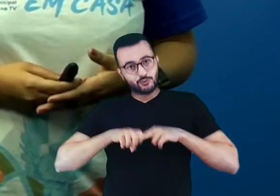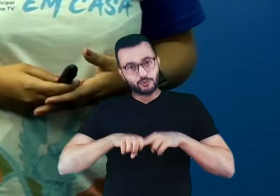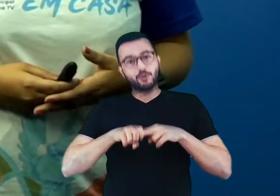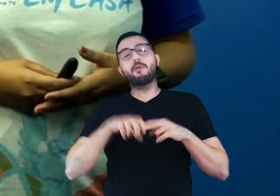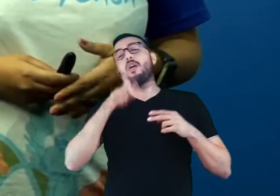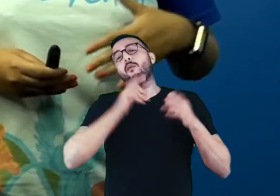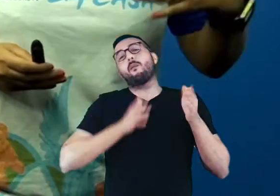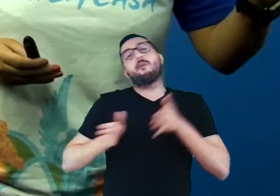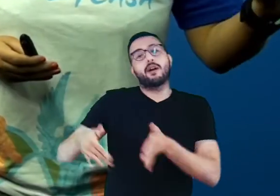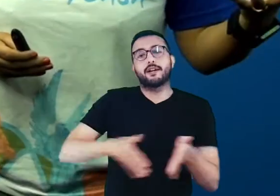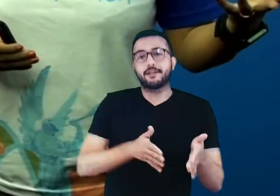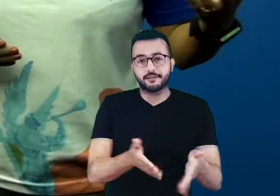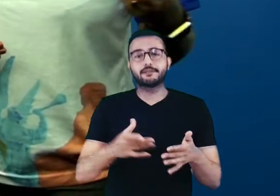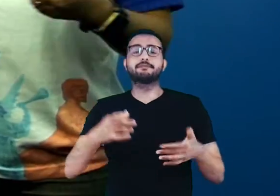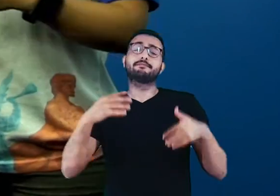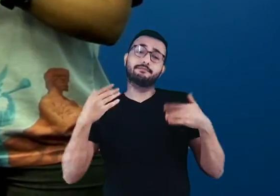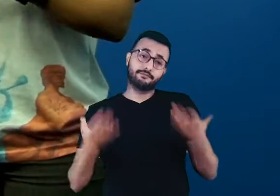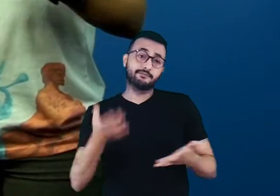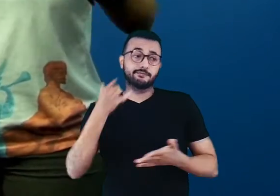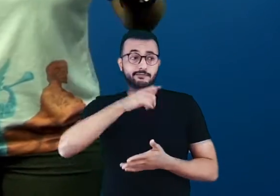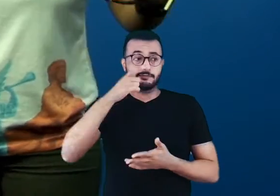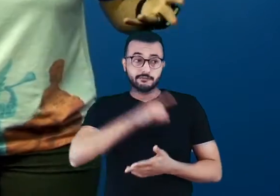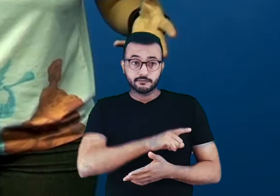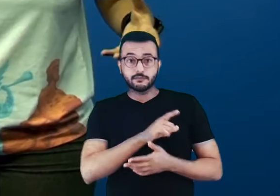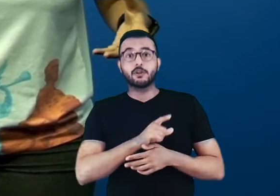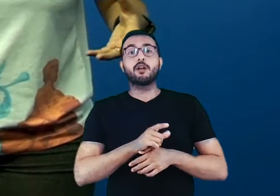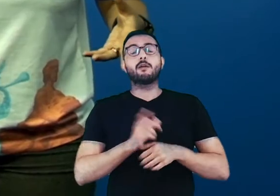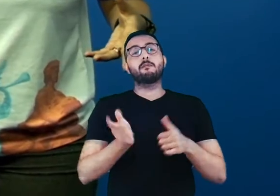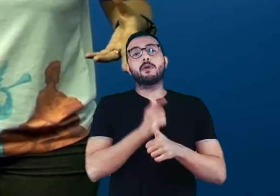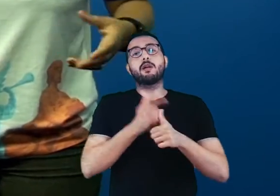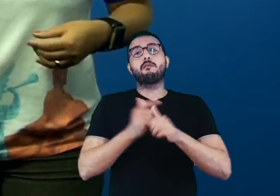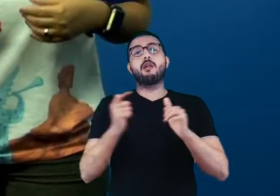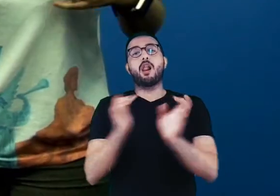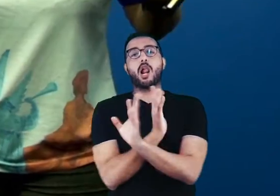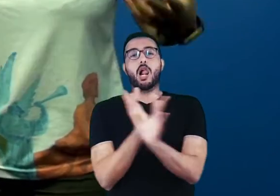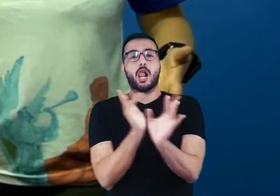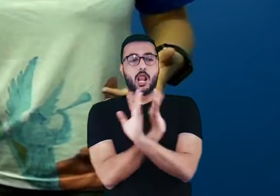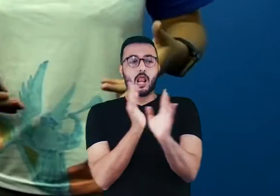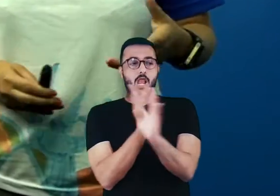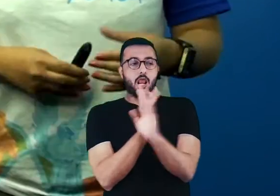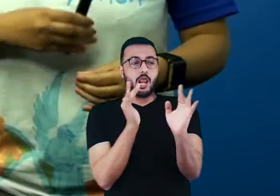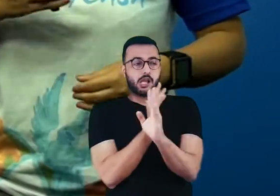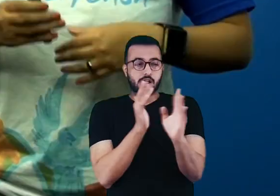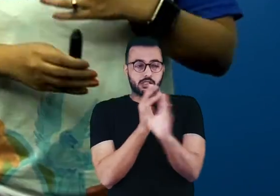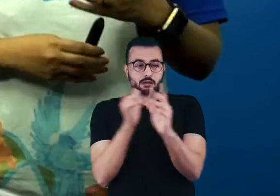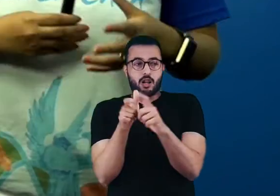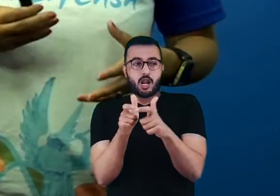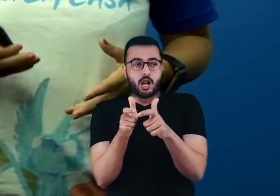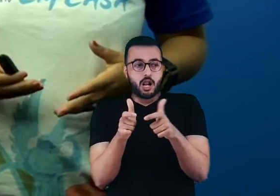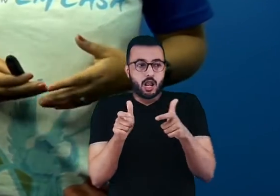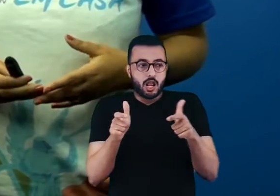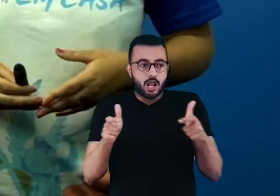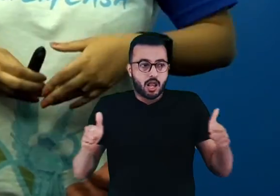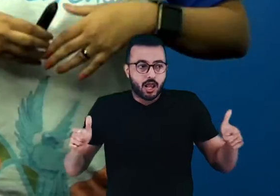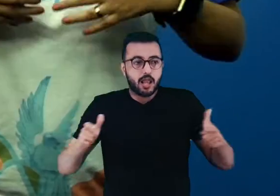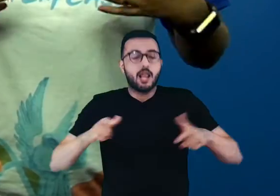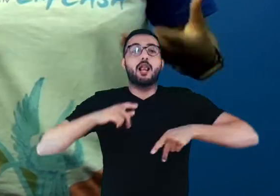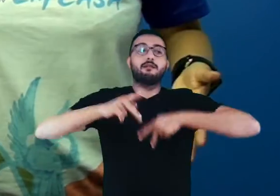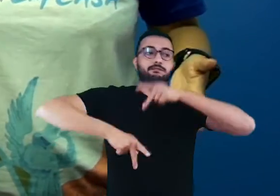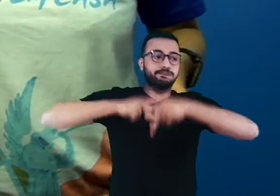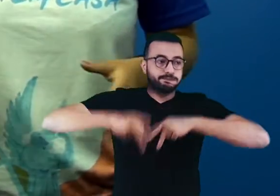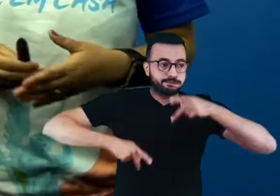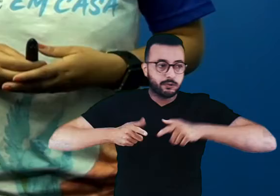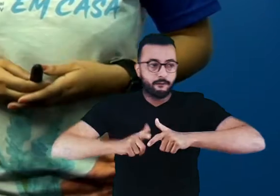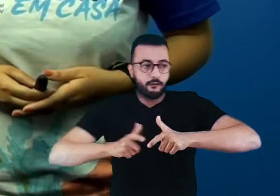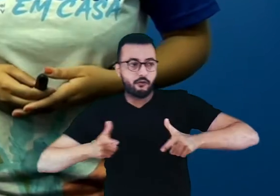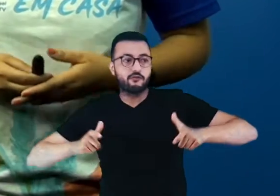curso dos rios. Dava-se então a formação dos primeiros aglomerados humanos, que cresceram e se transformaram em povoados, depois